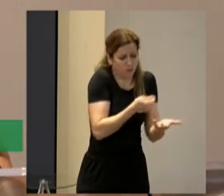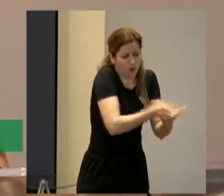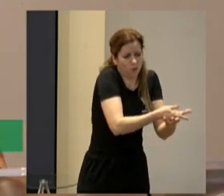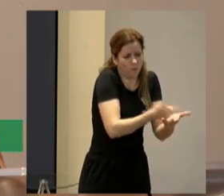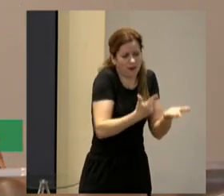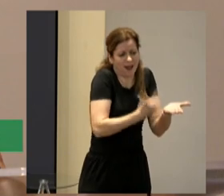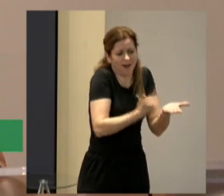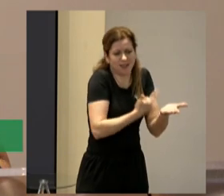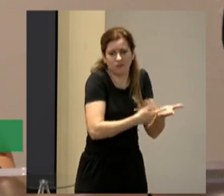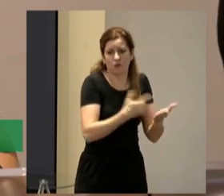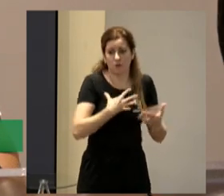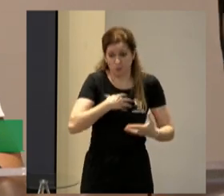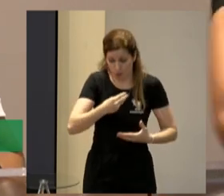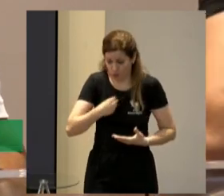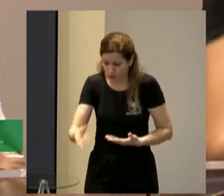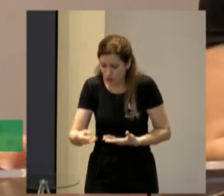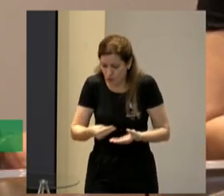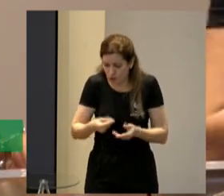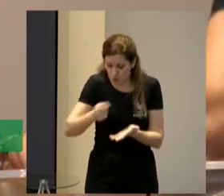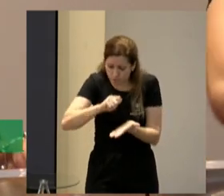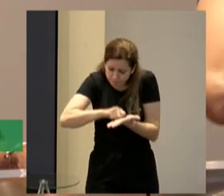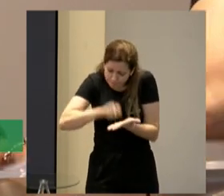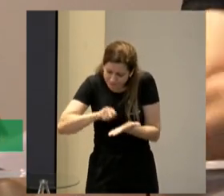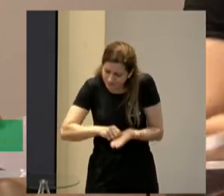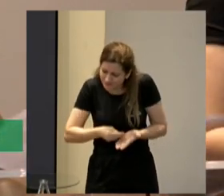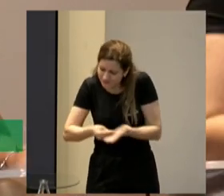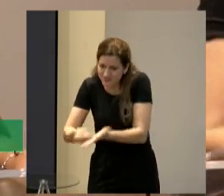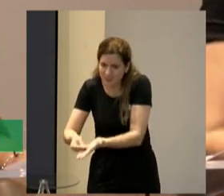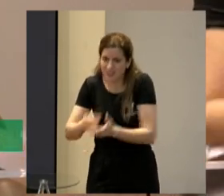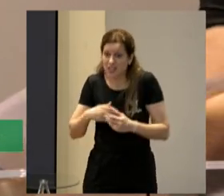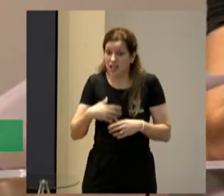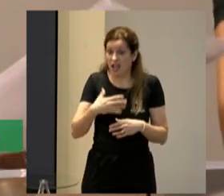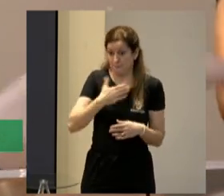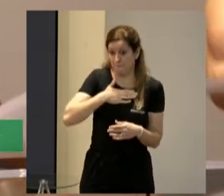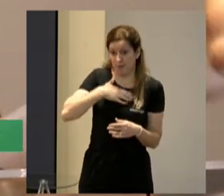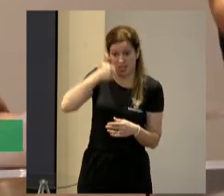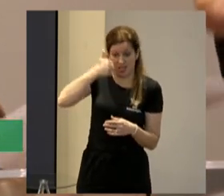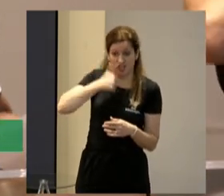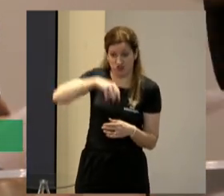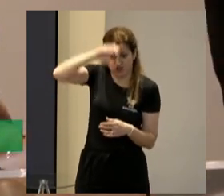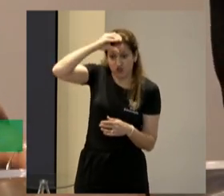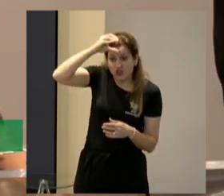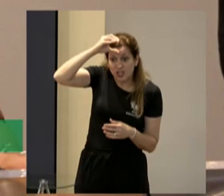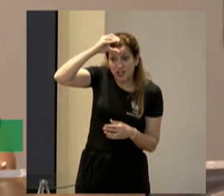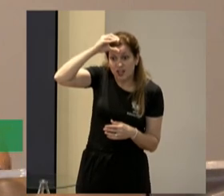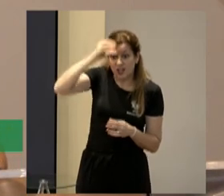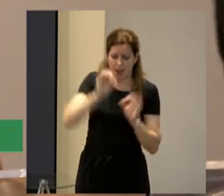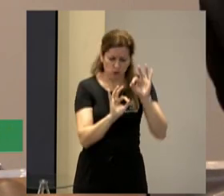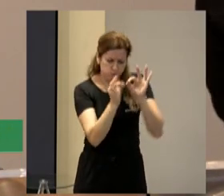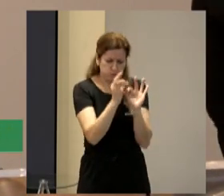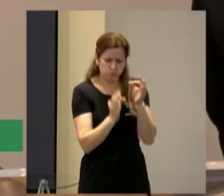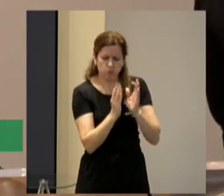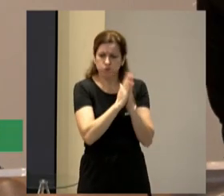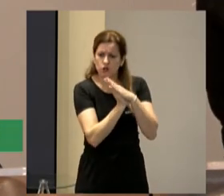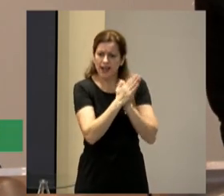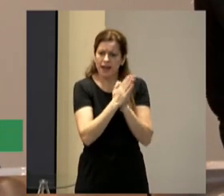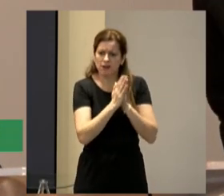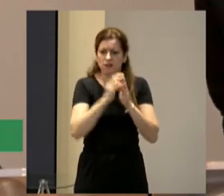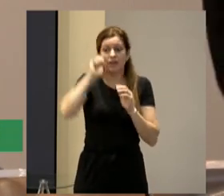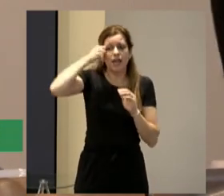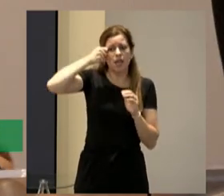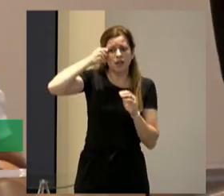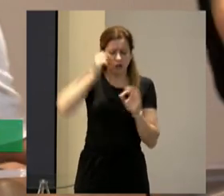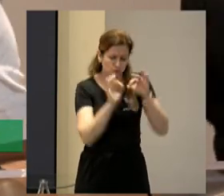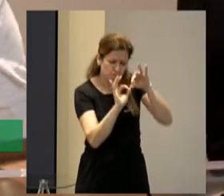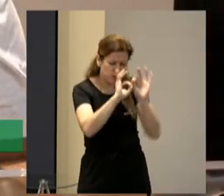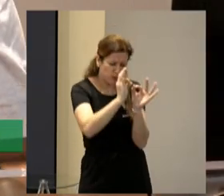minhas tias, as minhas irmãs, faziam bonecas negras, porque a gente não conseguia comprar uma boneca negra numa loja. A